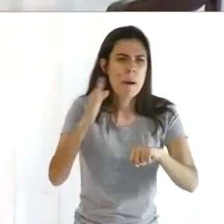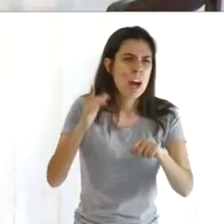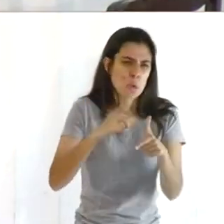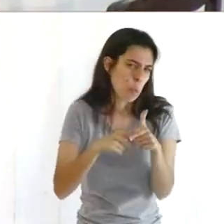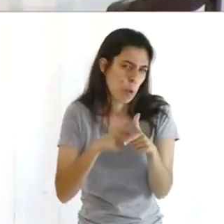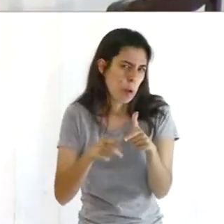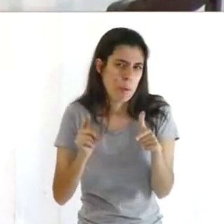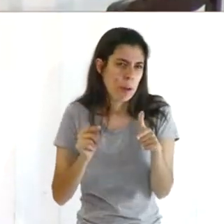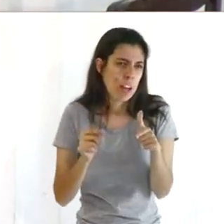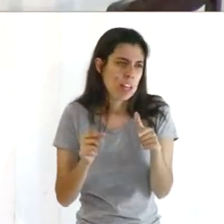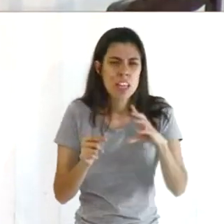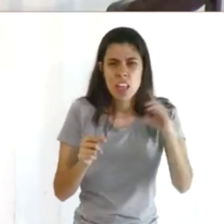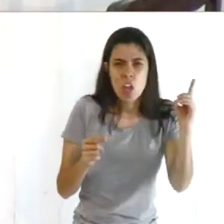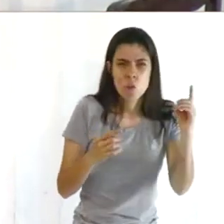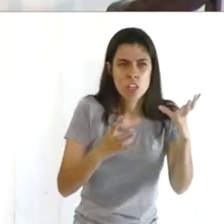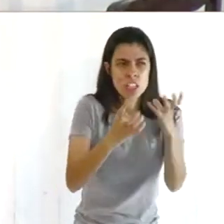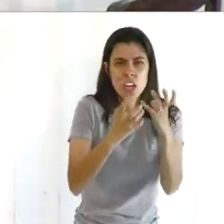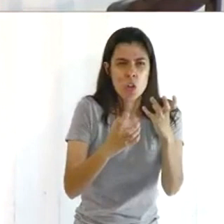Mas se ela chegar,